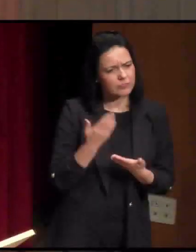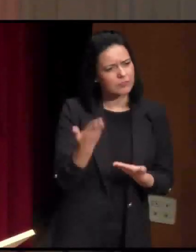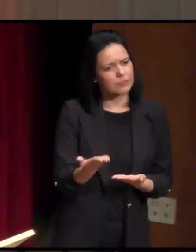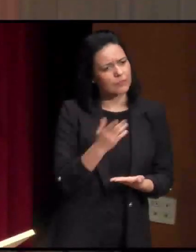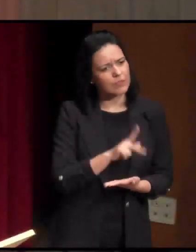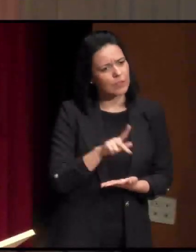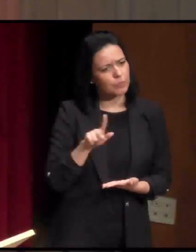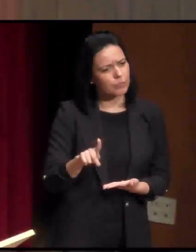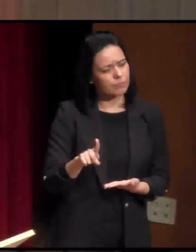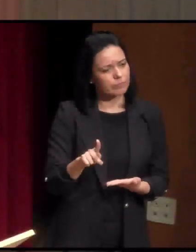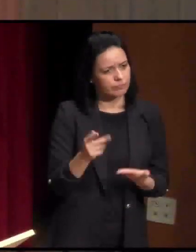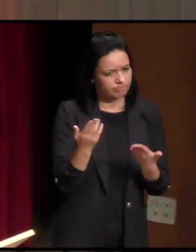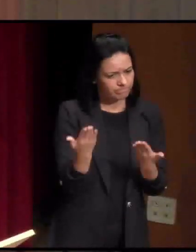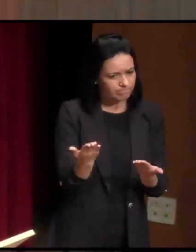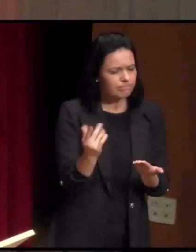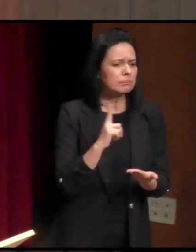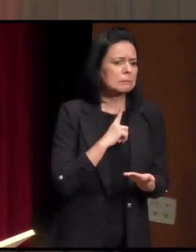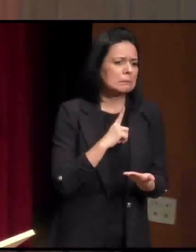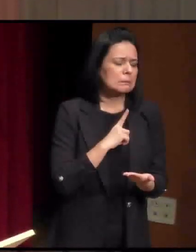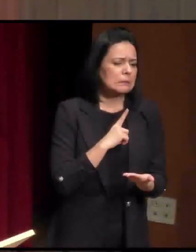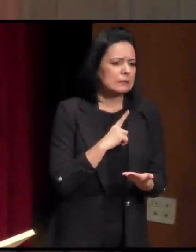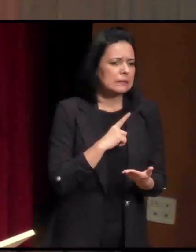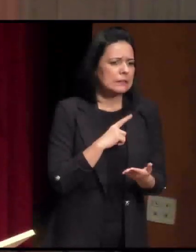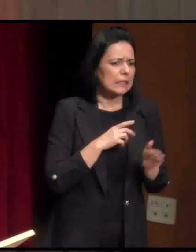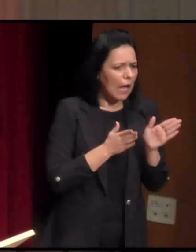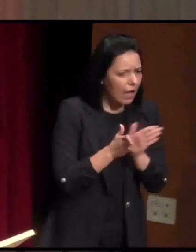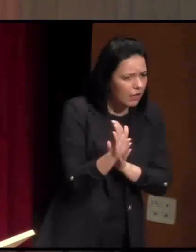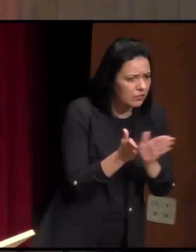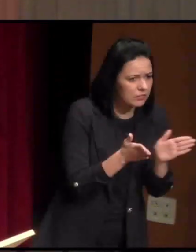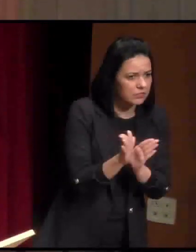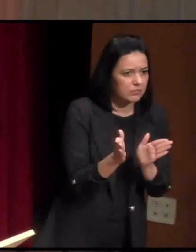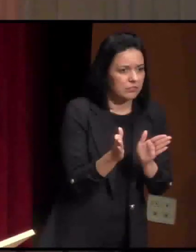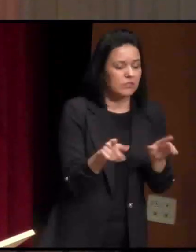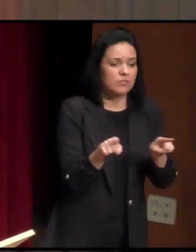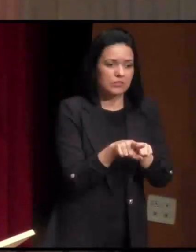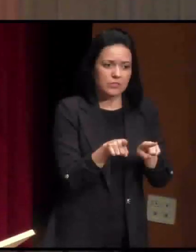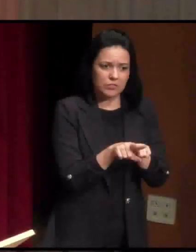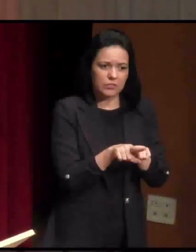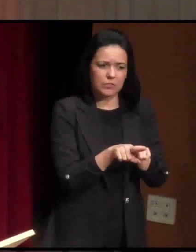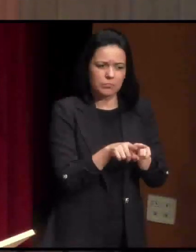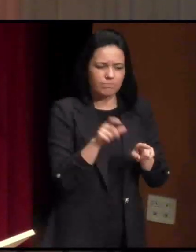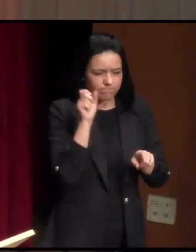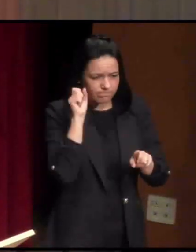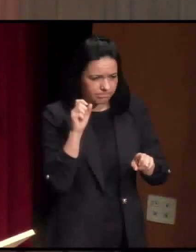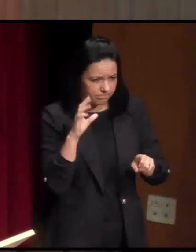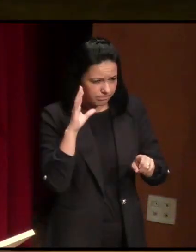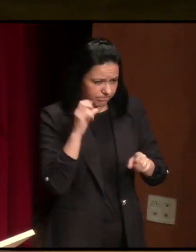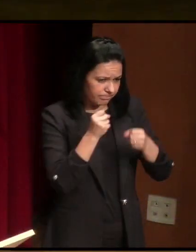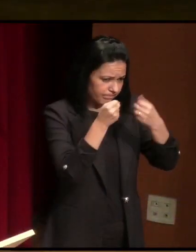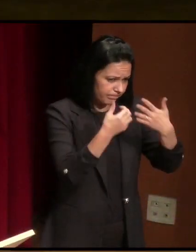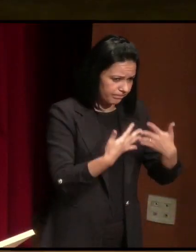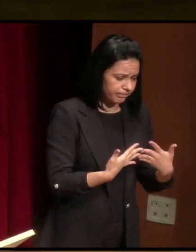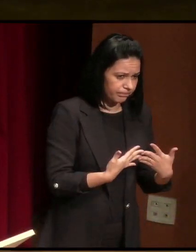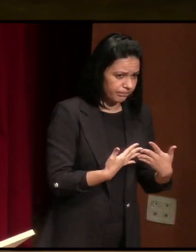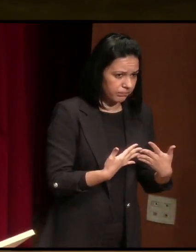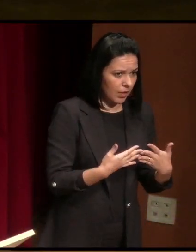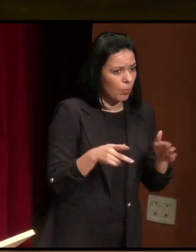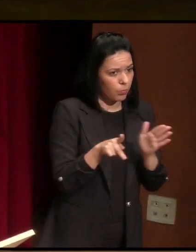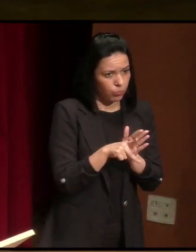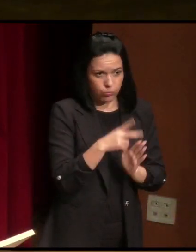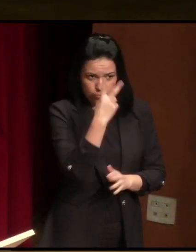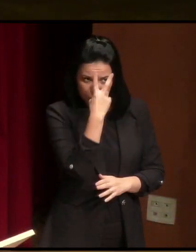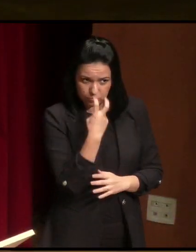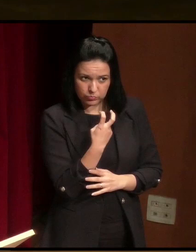sentido, falando dessa acessibilidade, da audiodescrição e tudo aquilo que pode ser preparado para o deficiente